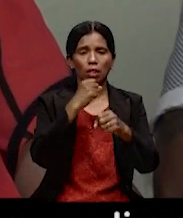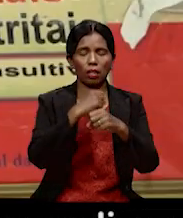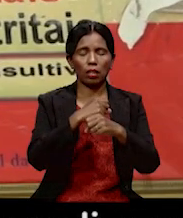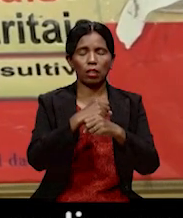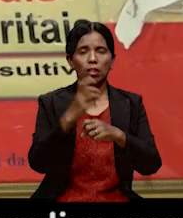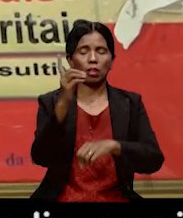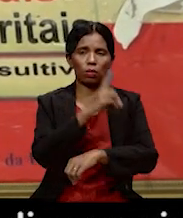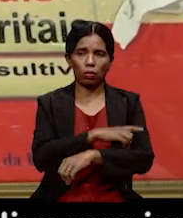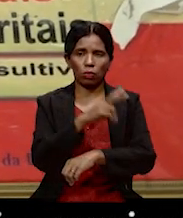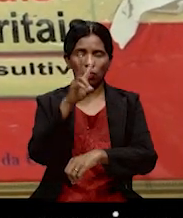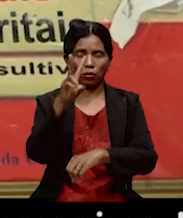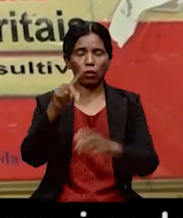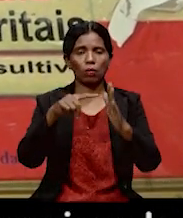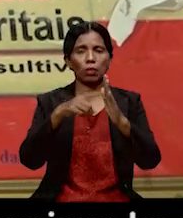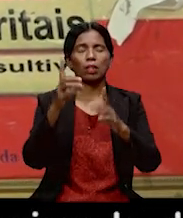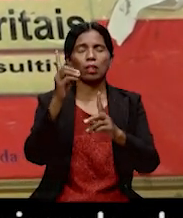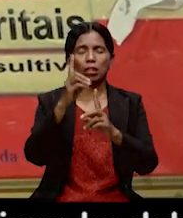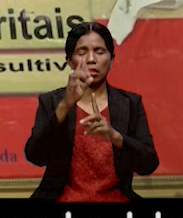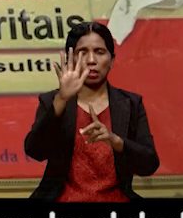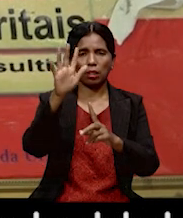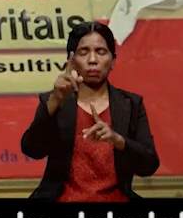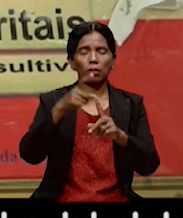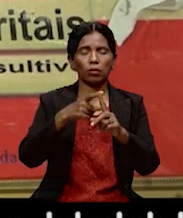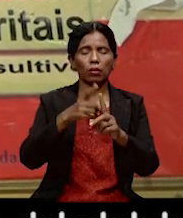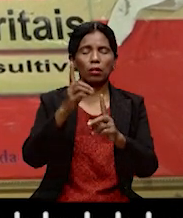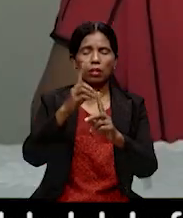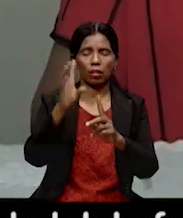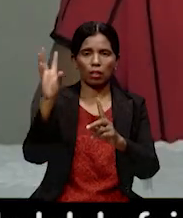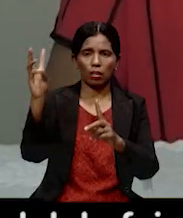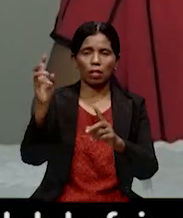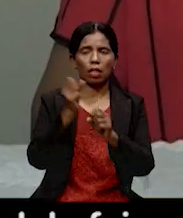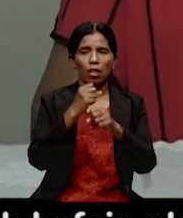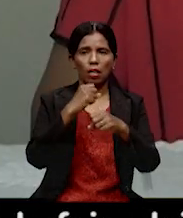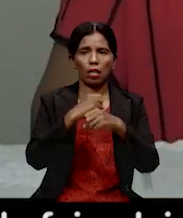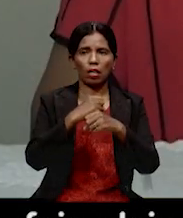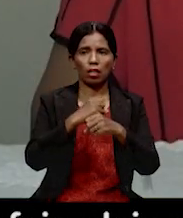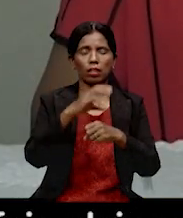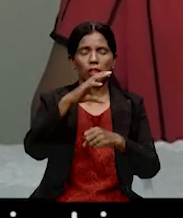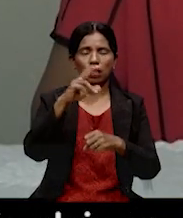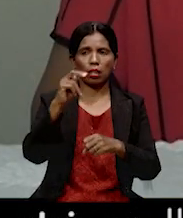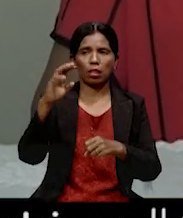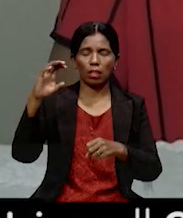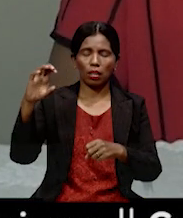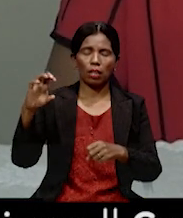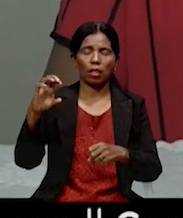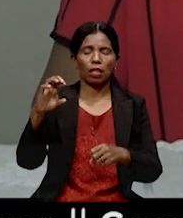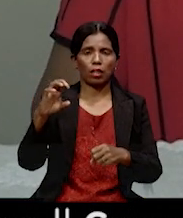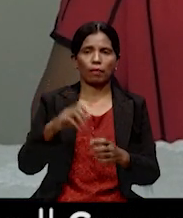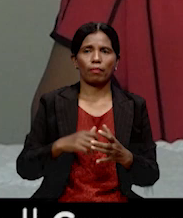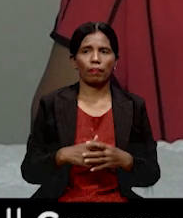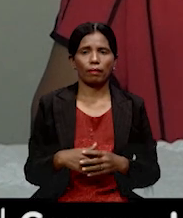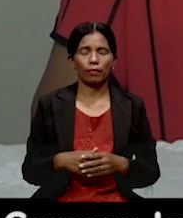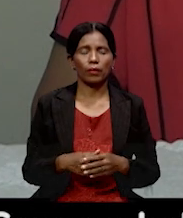rua hahuhu si loron lima to loron nen ne bese halao iha salam se ne kaikoli. Nixon Madeira lai husu